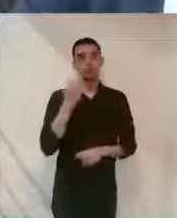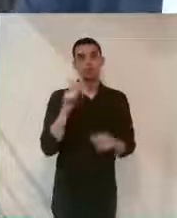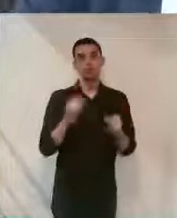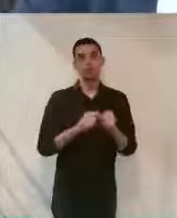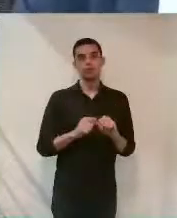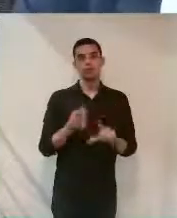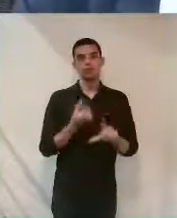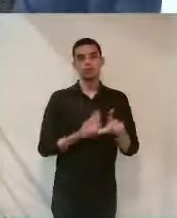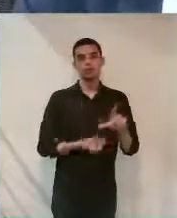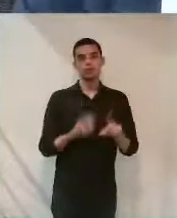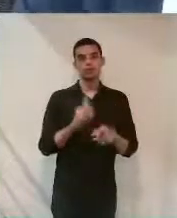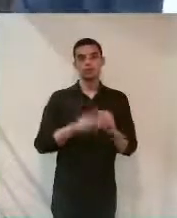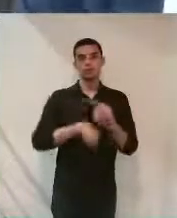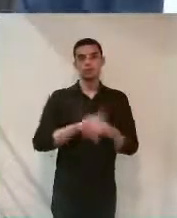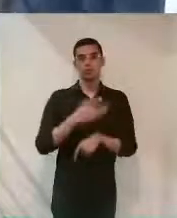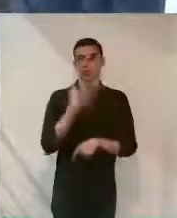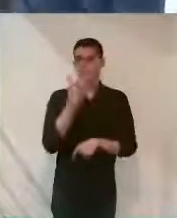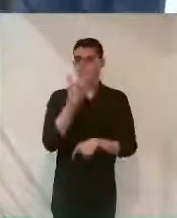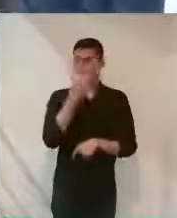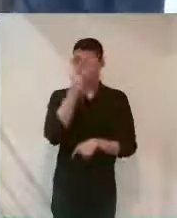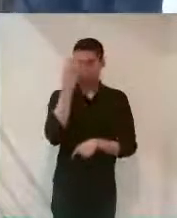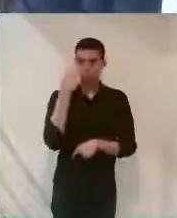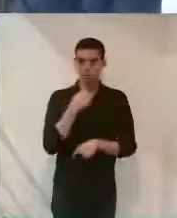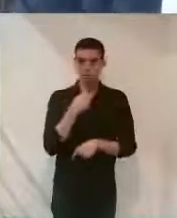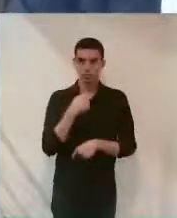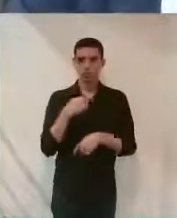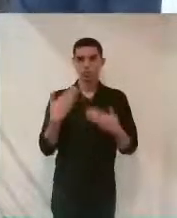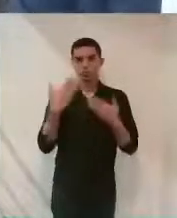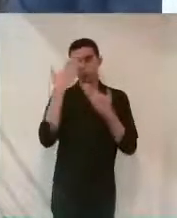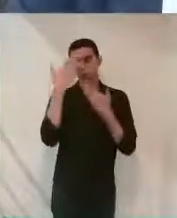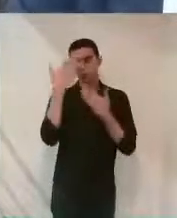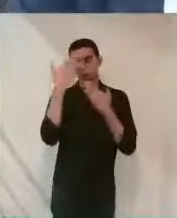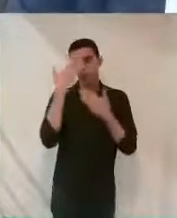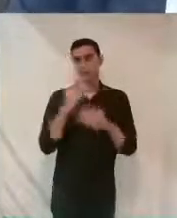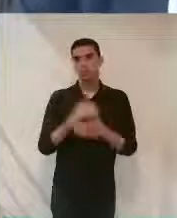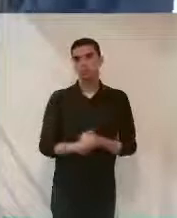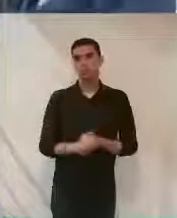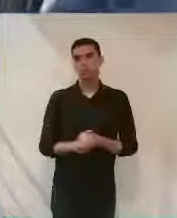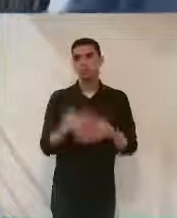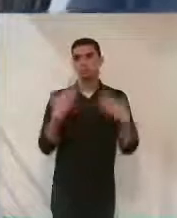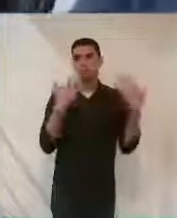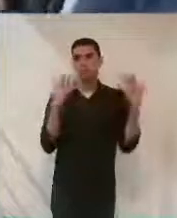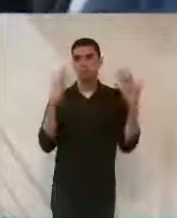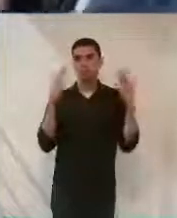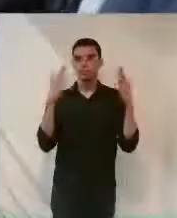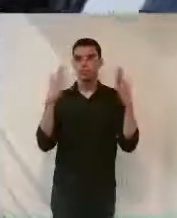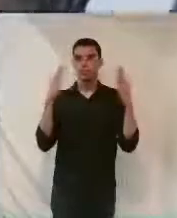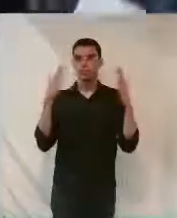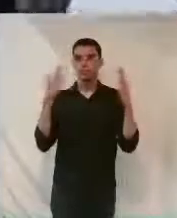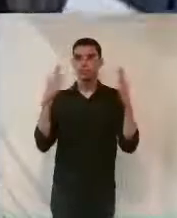podemos esquecer deles também. Tá? Era isso, muito obrigado, e eu fico à disposição.